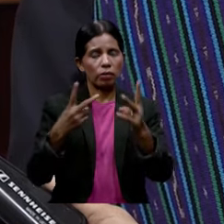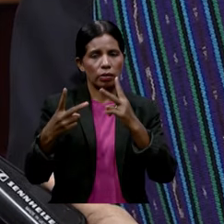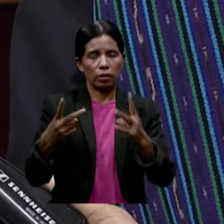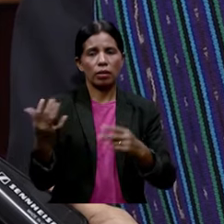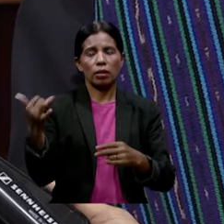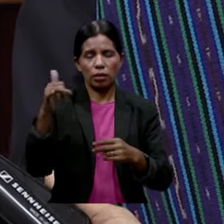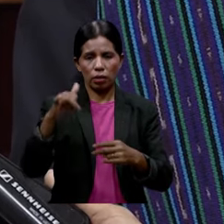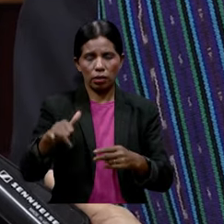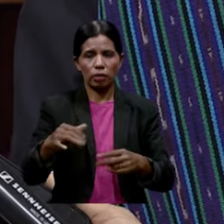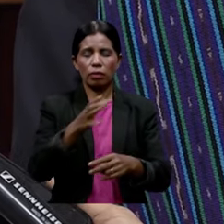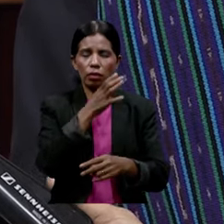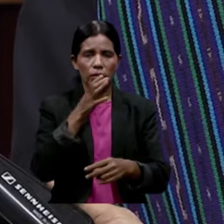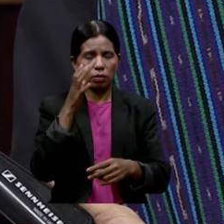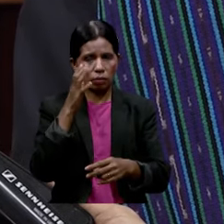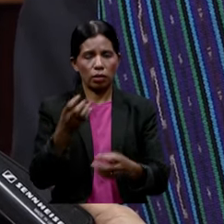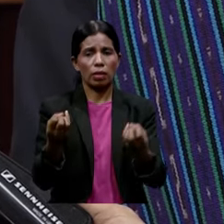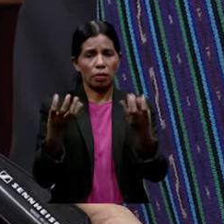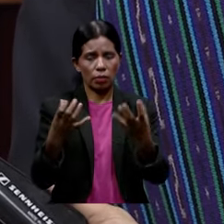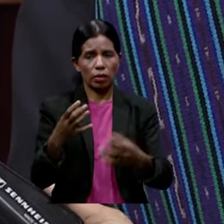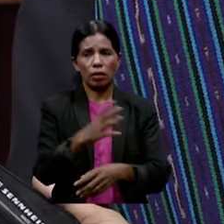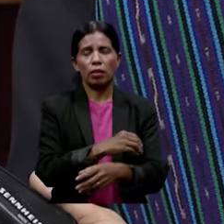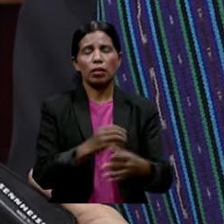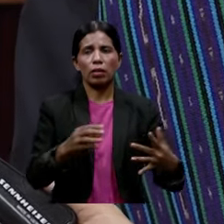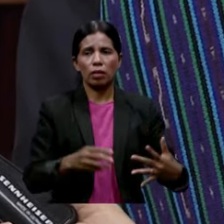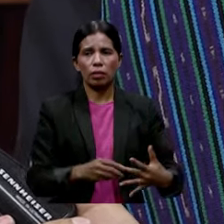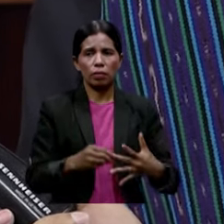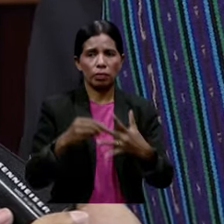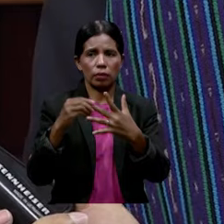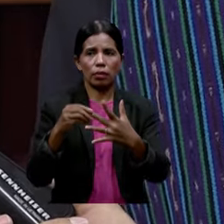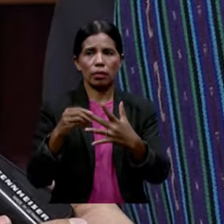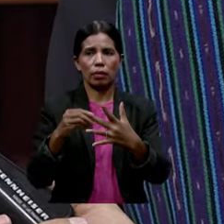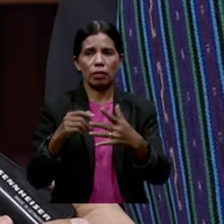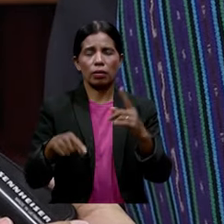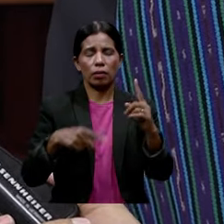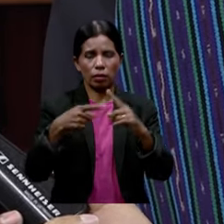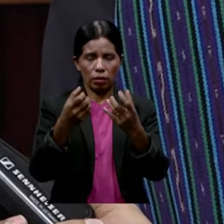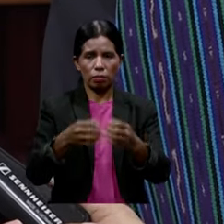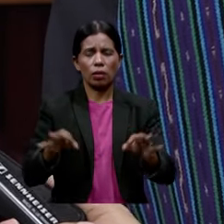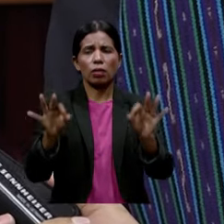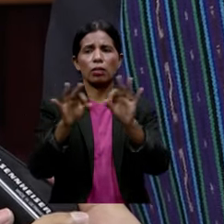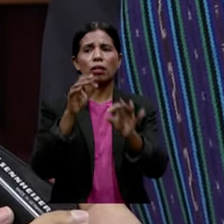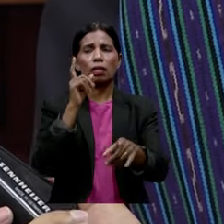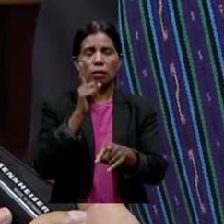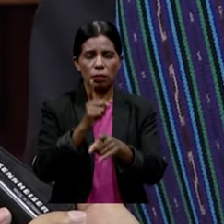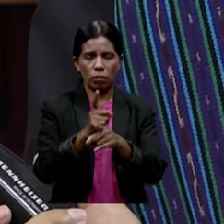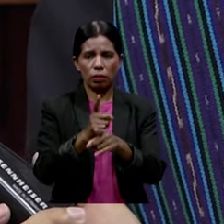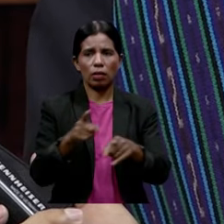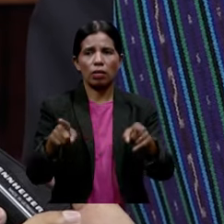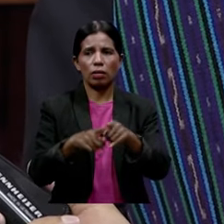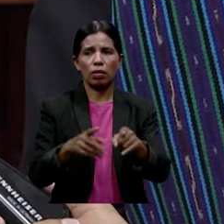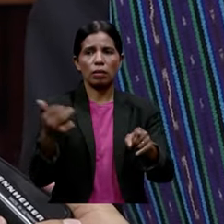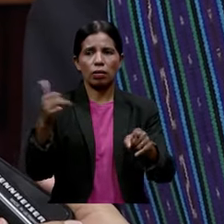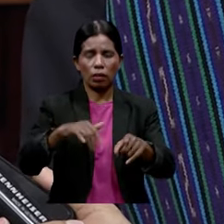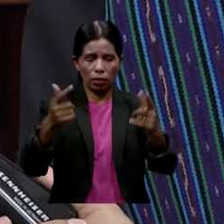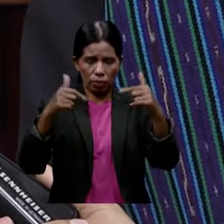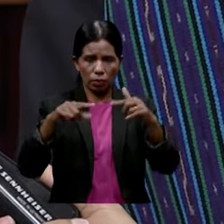ou agricultura, oi. Liu e há potira importante ter pebes maca, sira tu mai